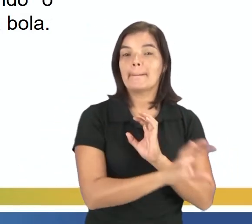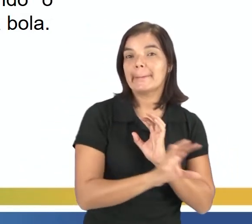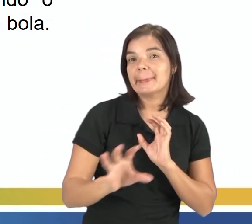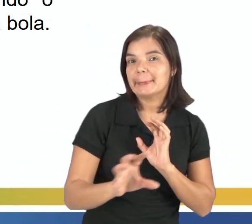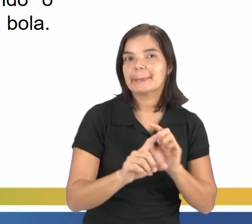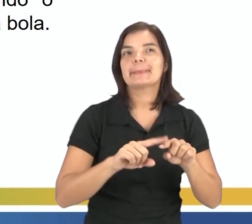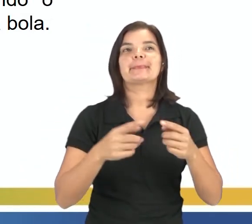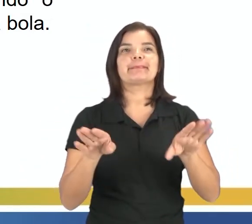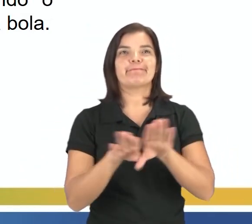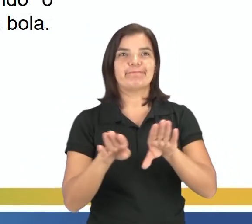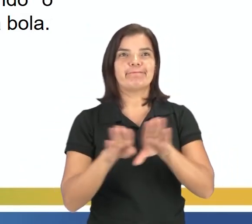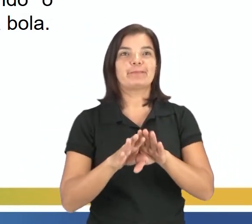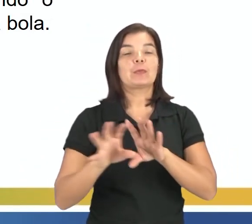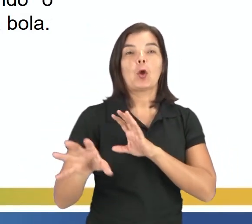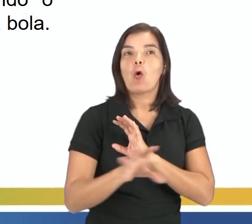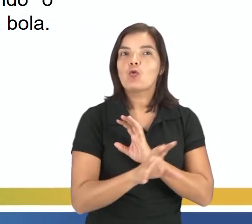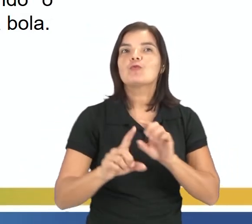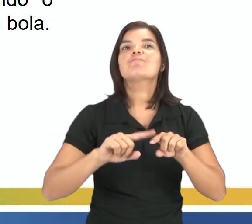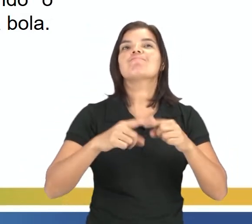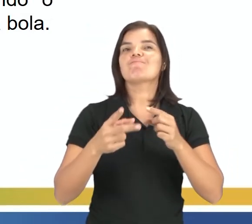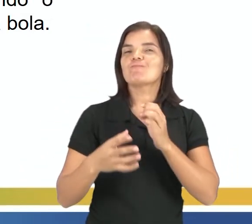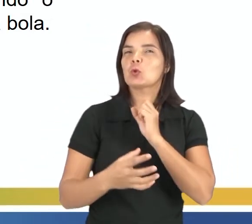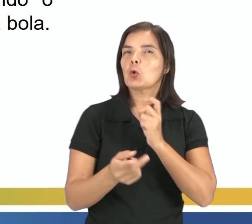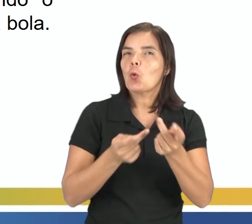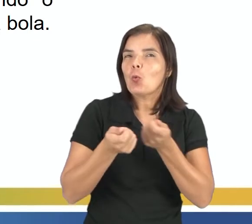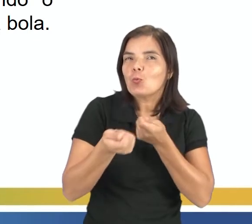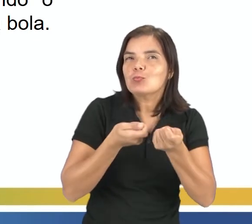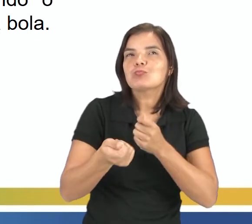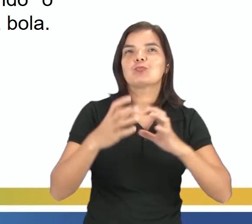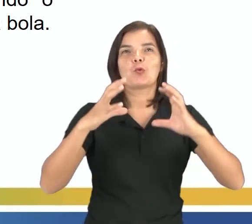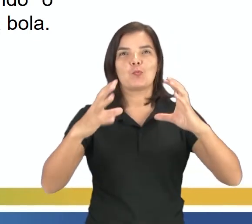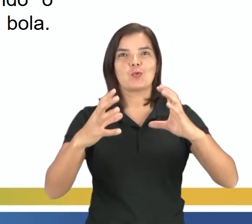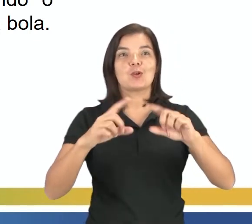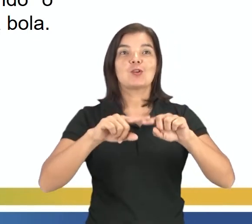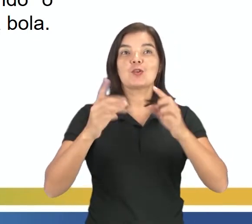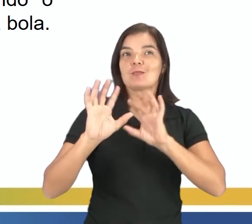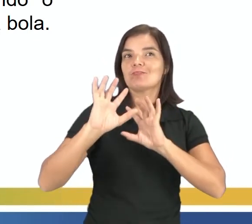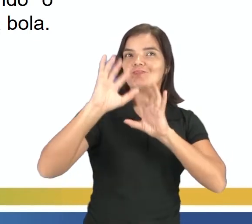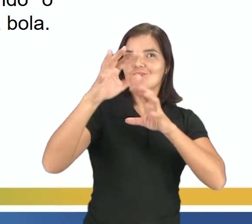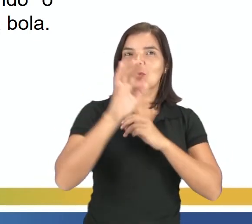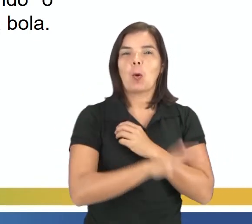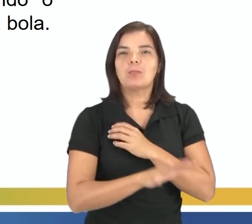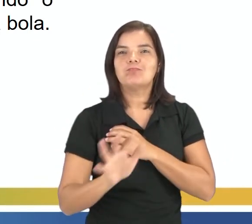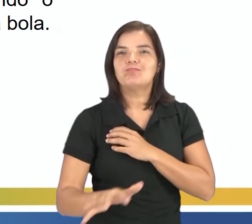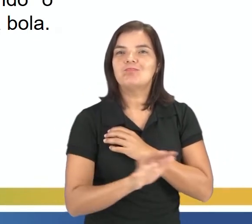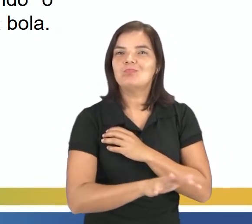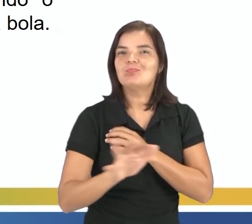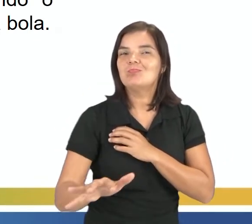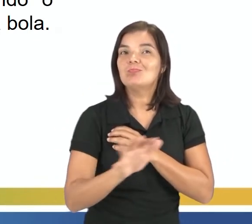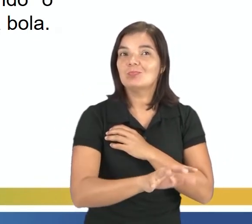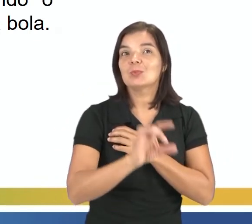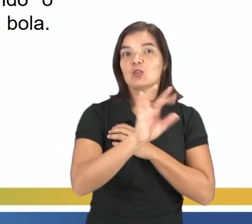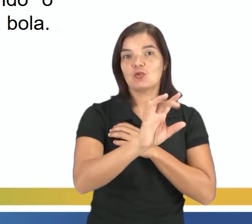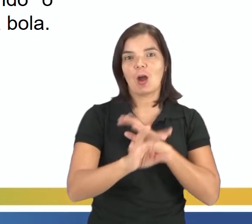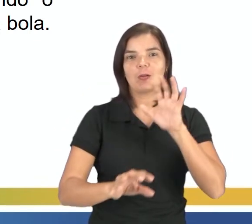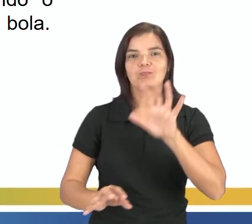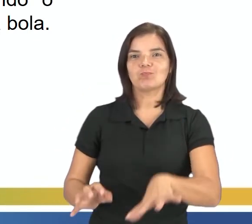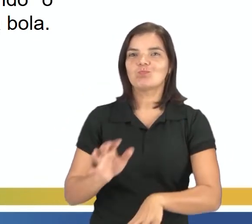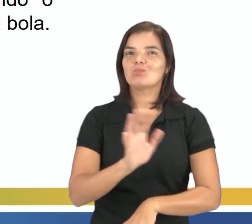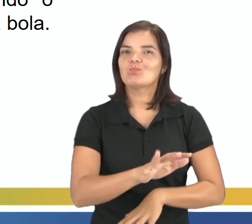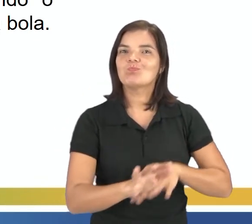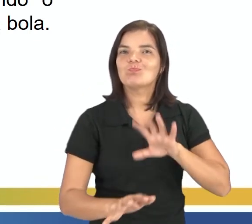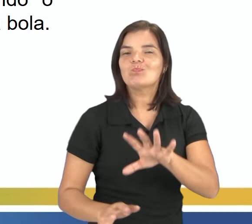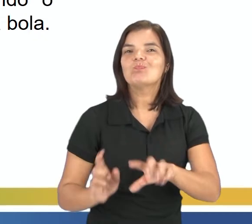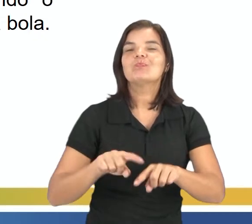tapear ou driblar. O drible consiste no controle de bola, quicando com uma das mãos de cada vez. O jogador